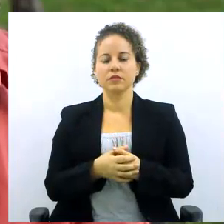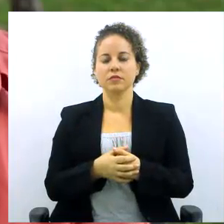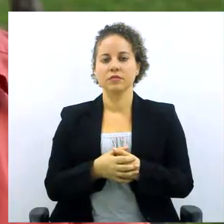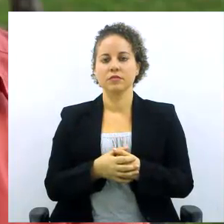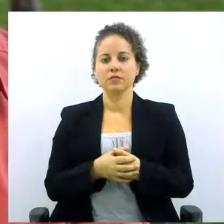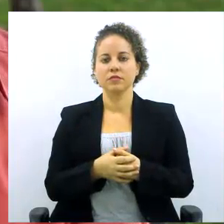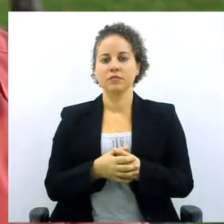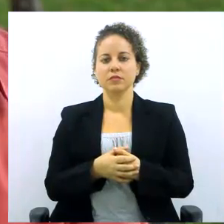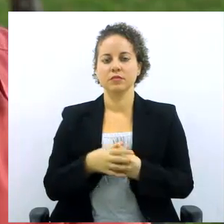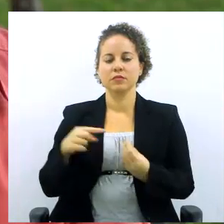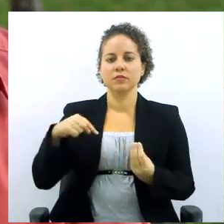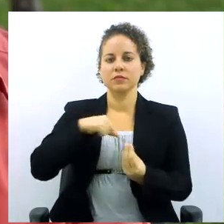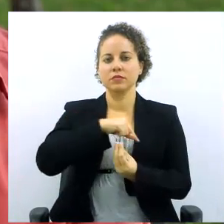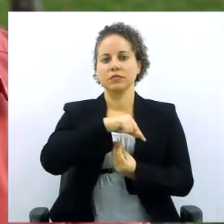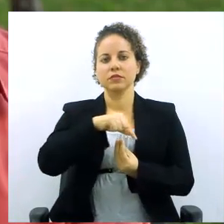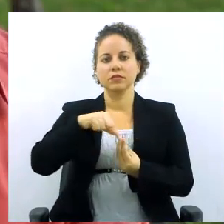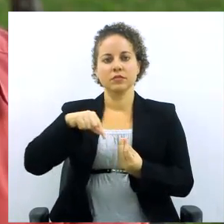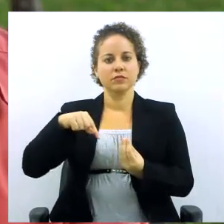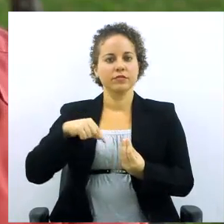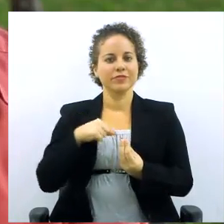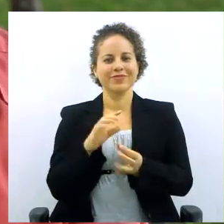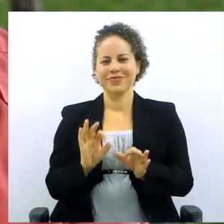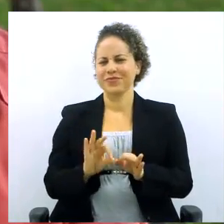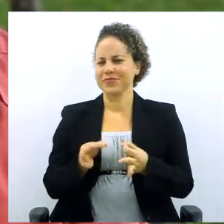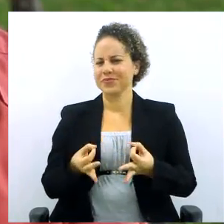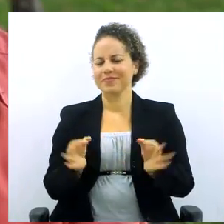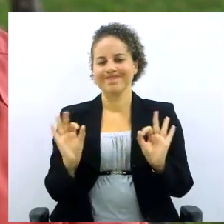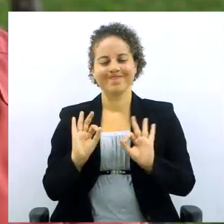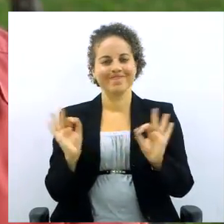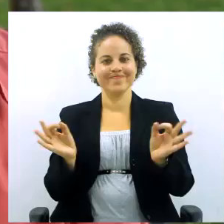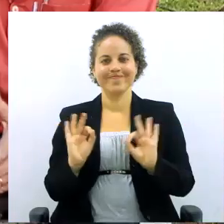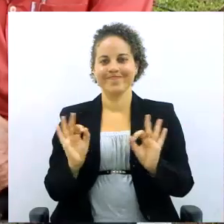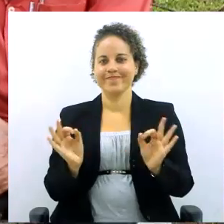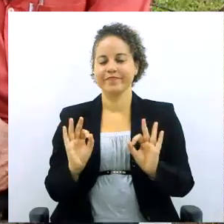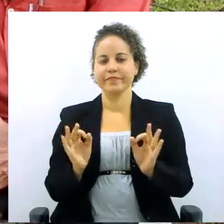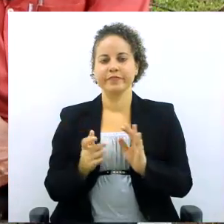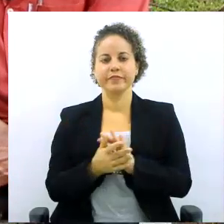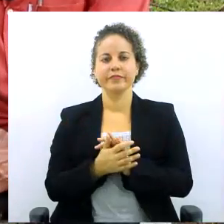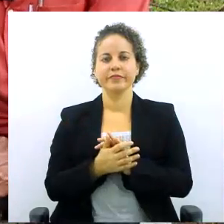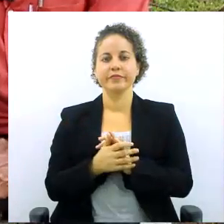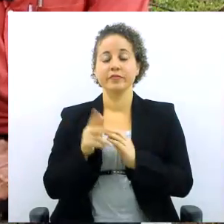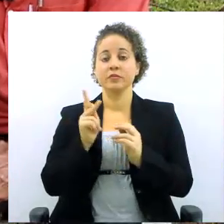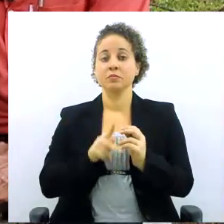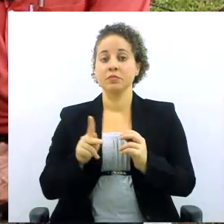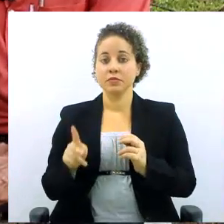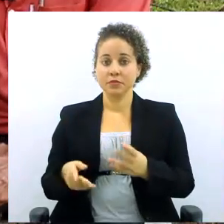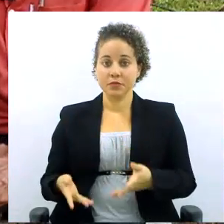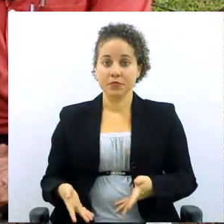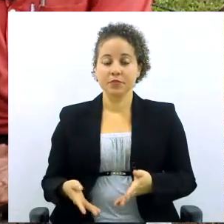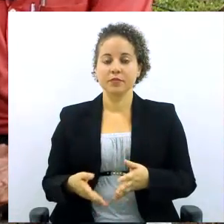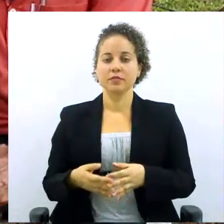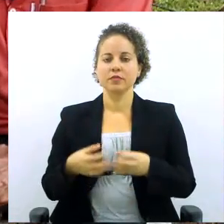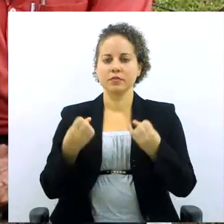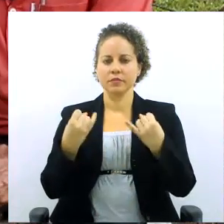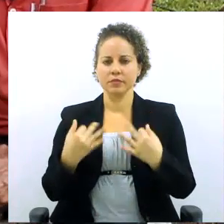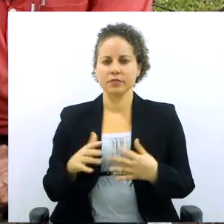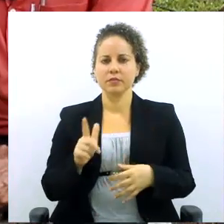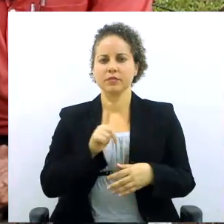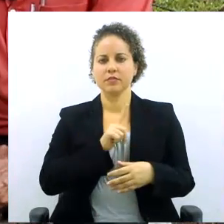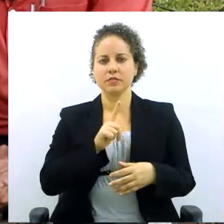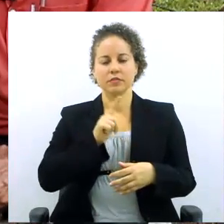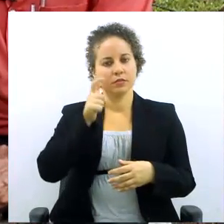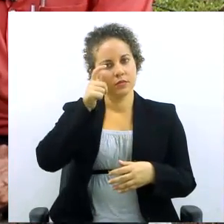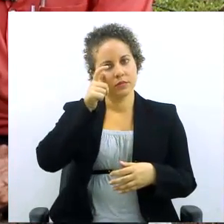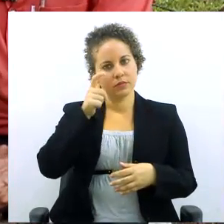está à nossa volta. Não tem nada simples à nossa volta, né? O professor Ivo ele tem uma explicação muitíssimo